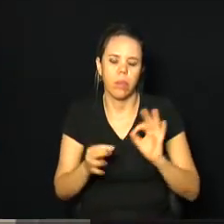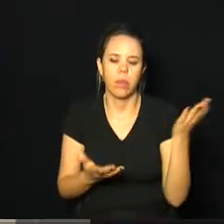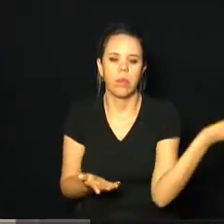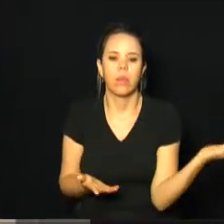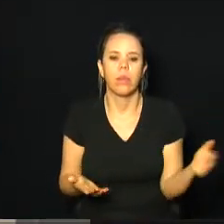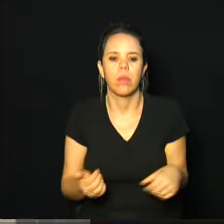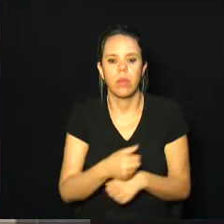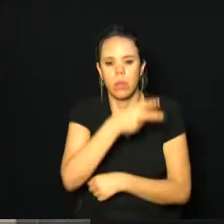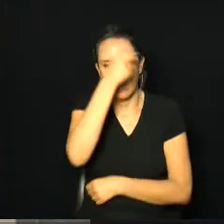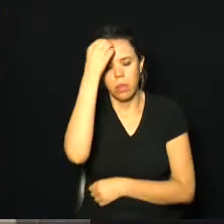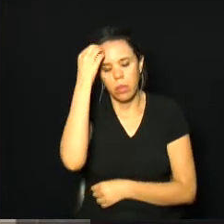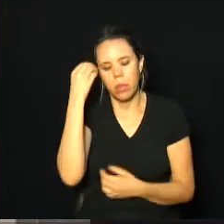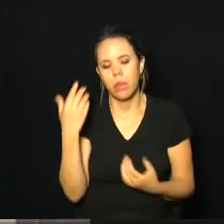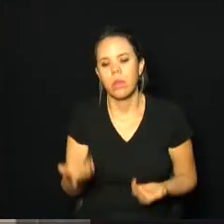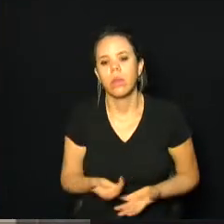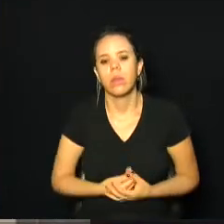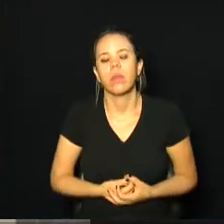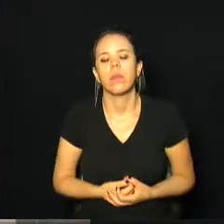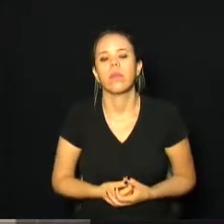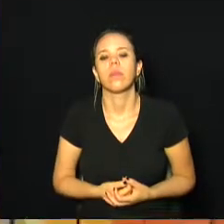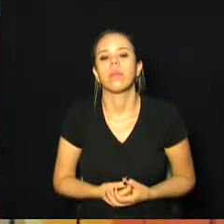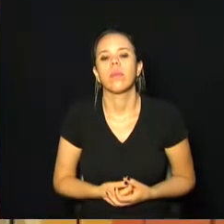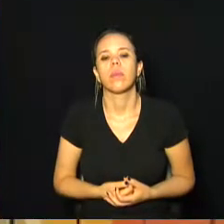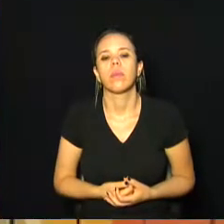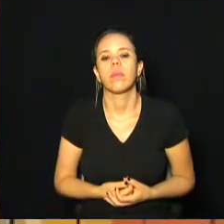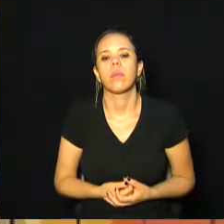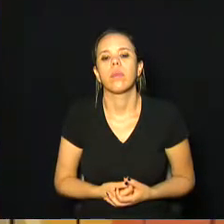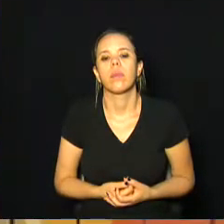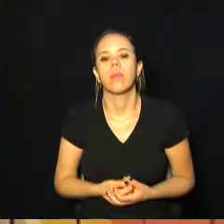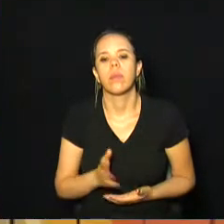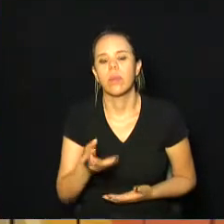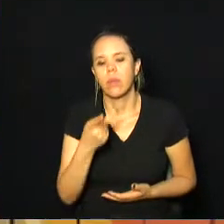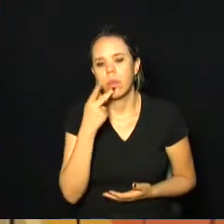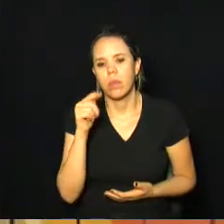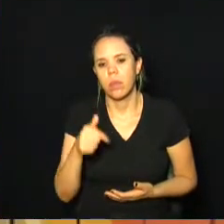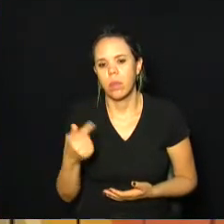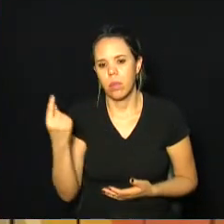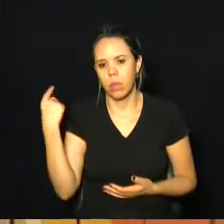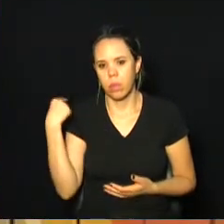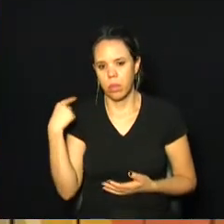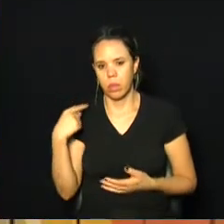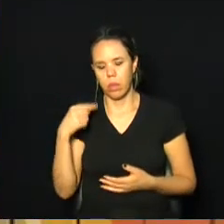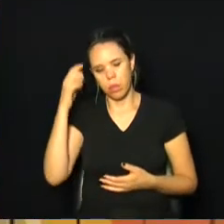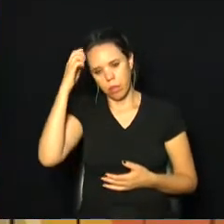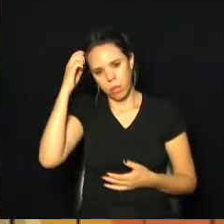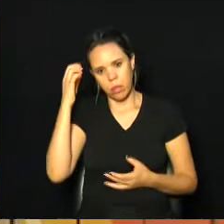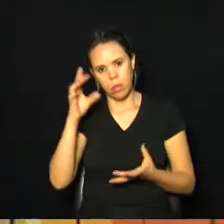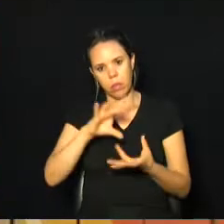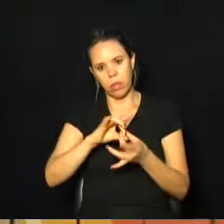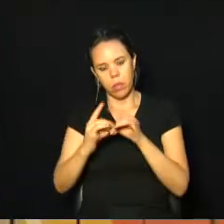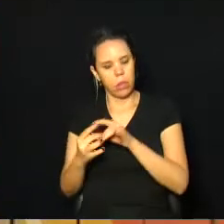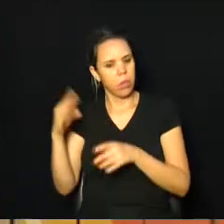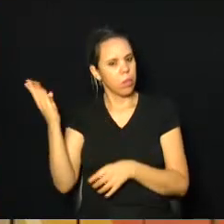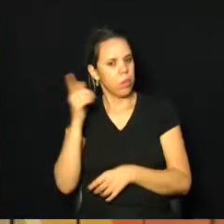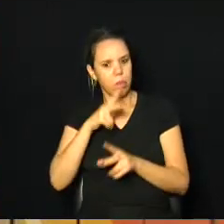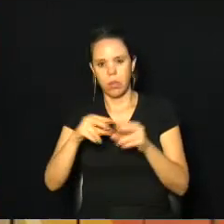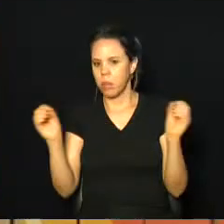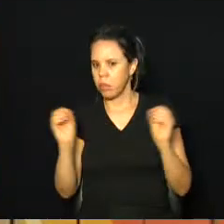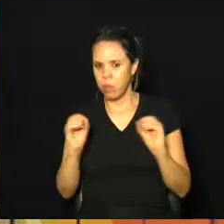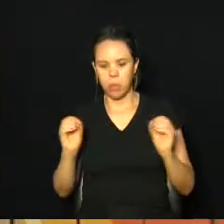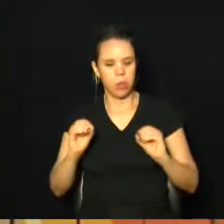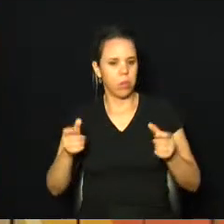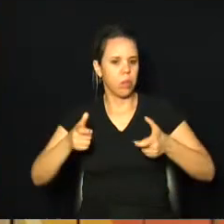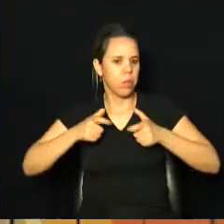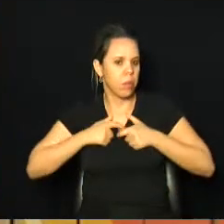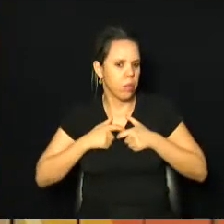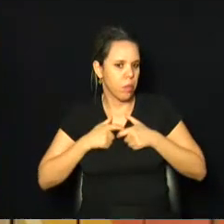área pública, né? Ô Pampa, a gente já citou aqui, mas nos últimos Jogos Olímpicos o Brasil não conquistou nenhuma